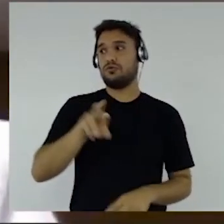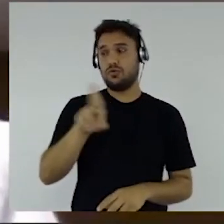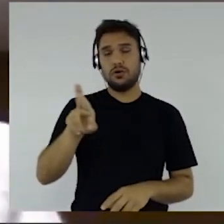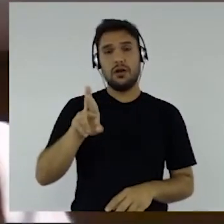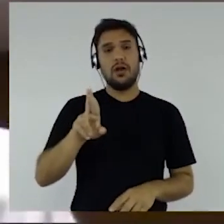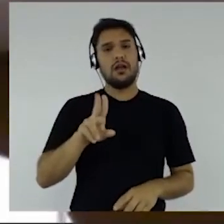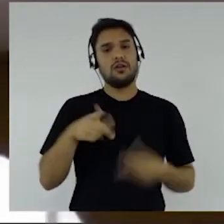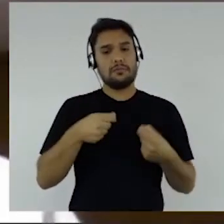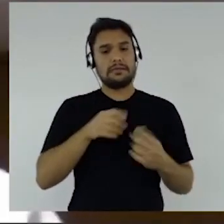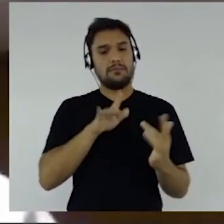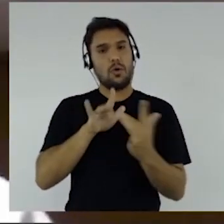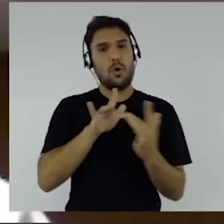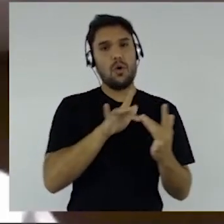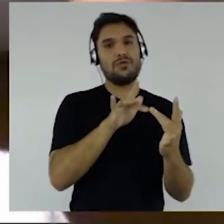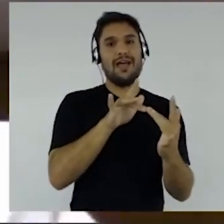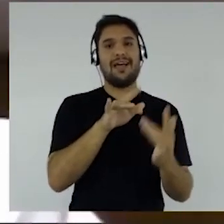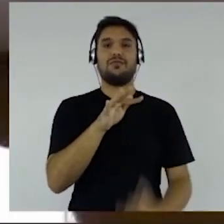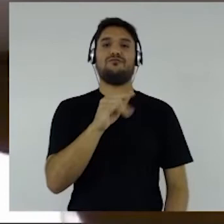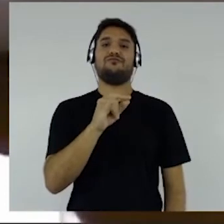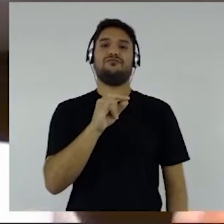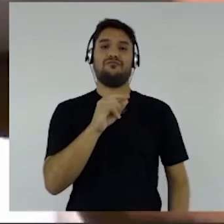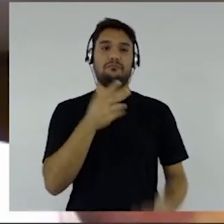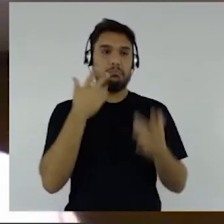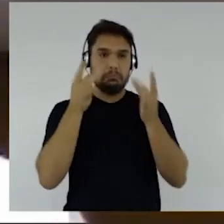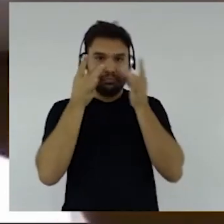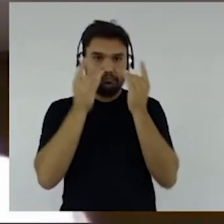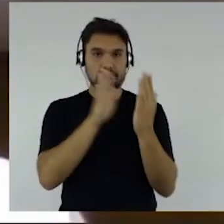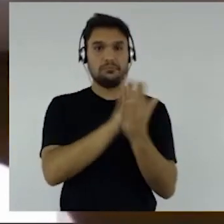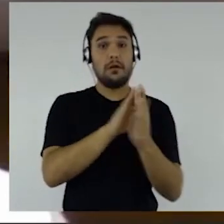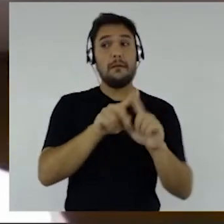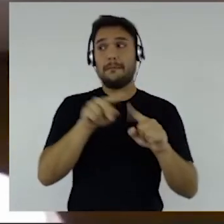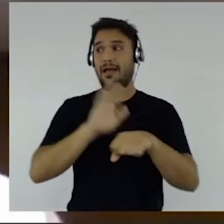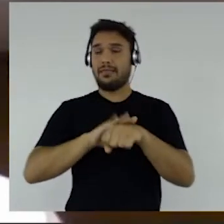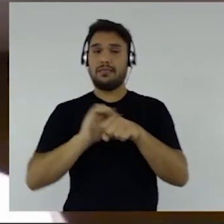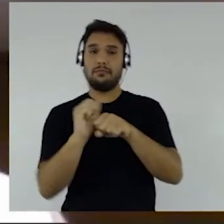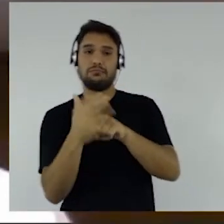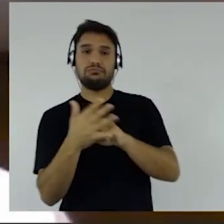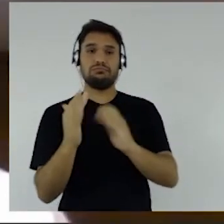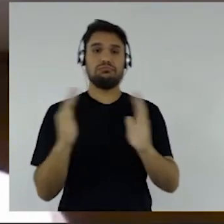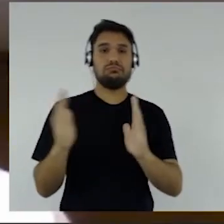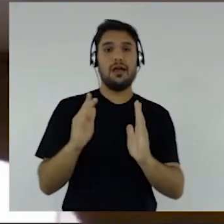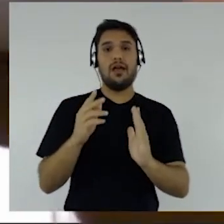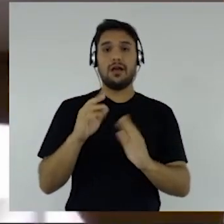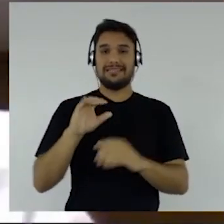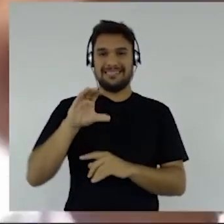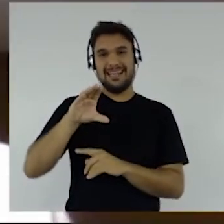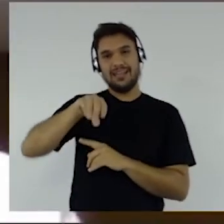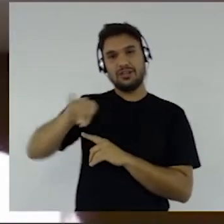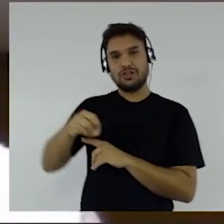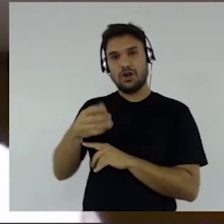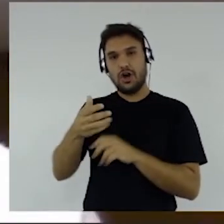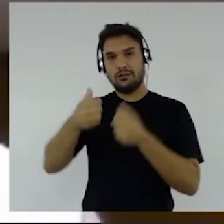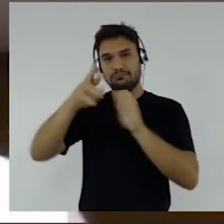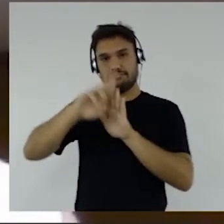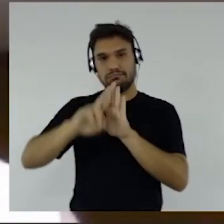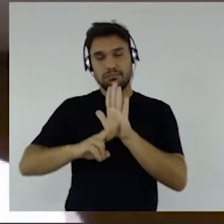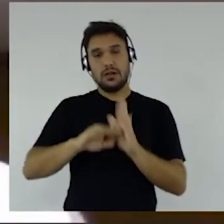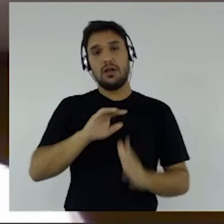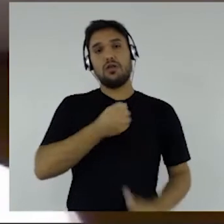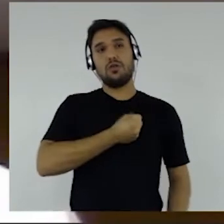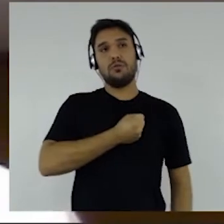preciso desse contato físico. Agora, em tempos de pandemia, o que o CNJ regulamentou? A resolução de